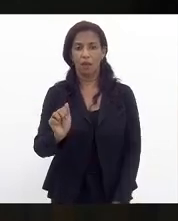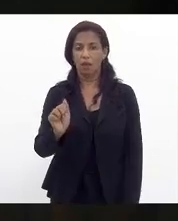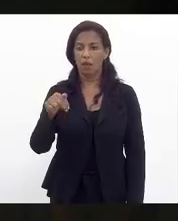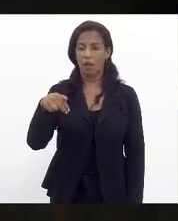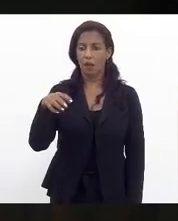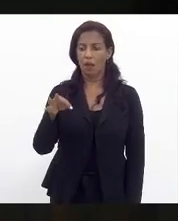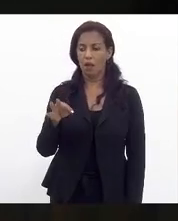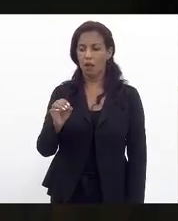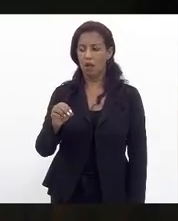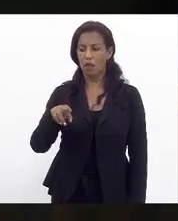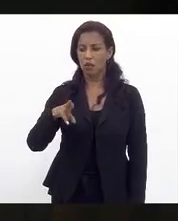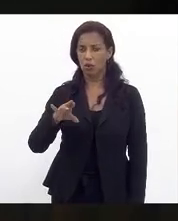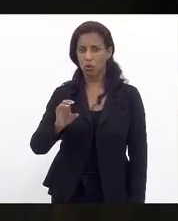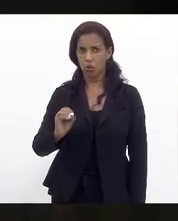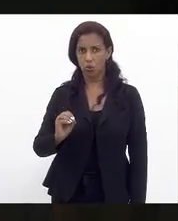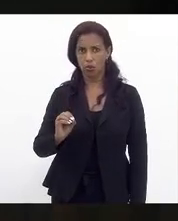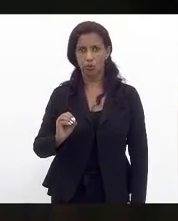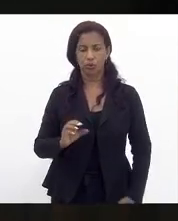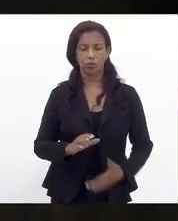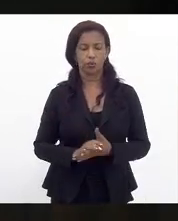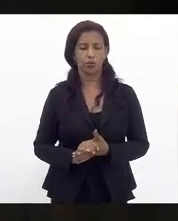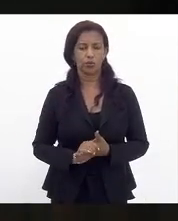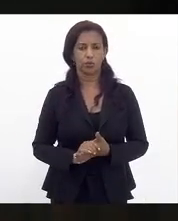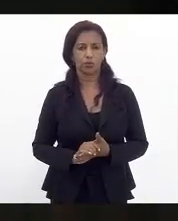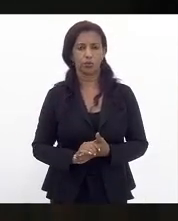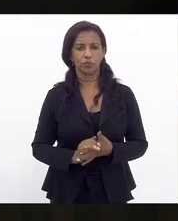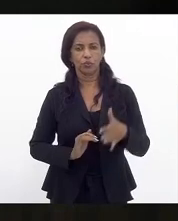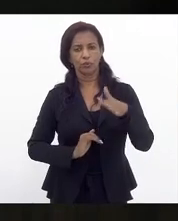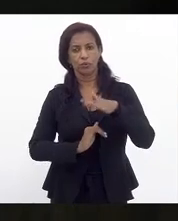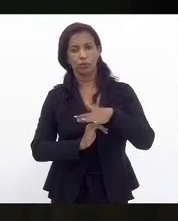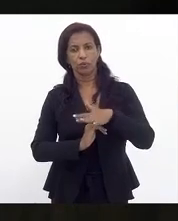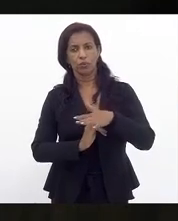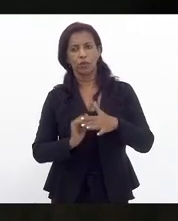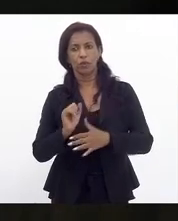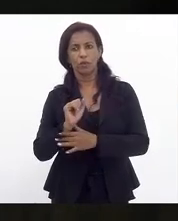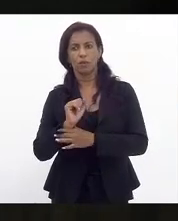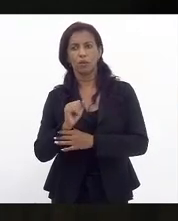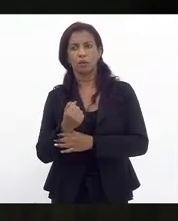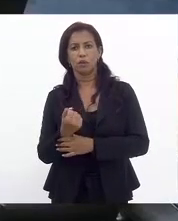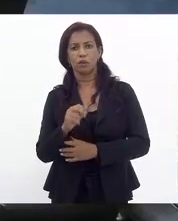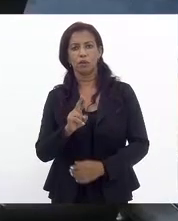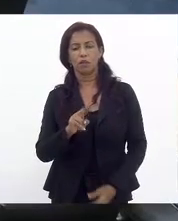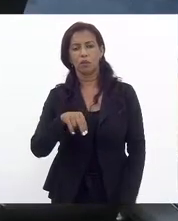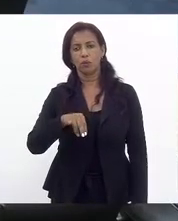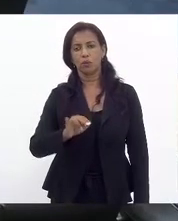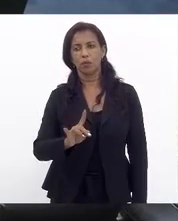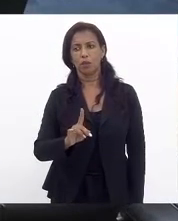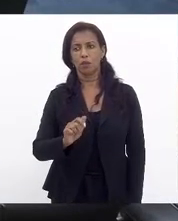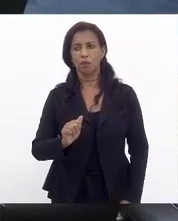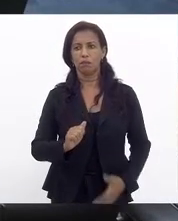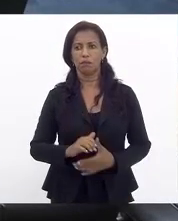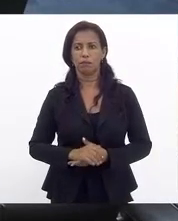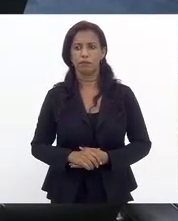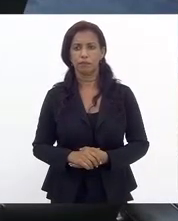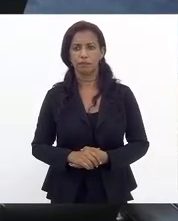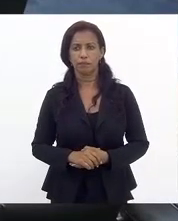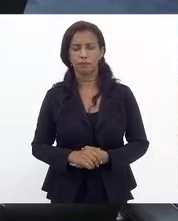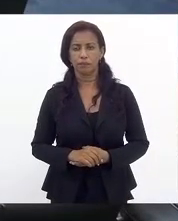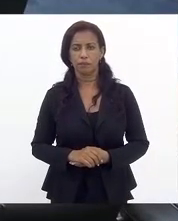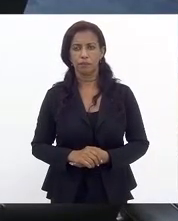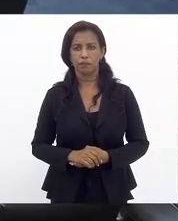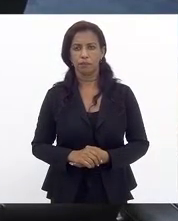Antônio César e da instituição segurança unida surge E aí